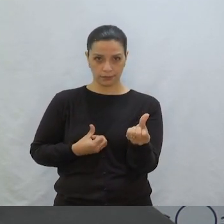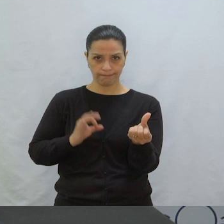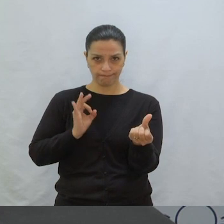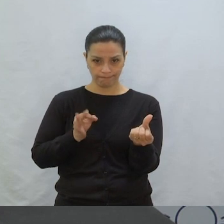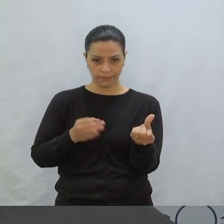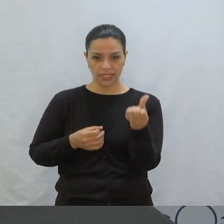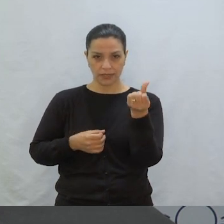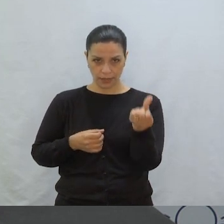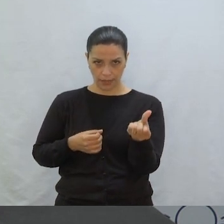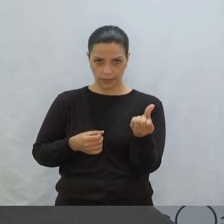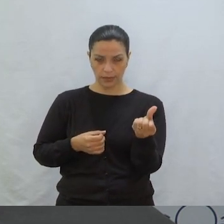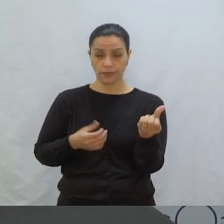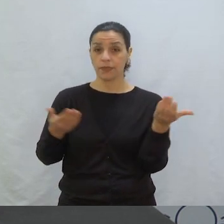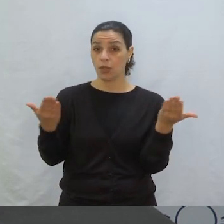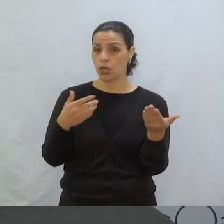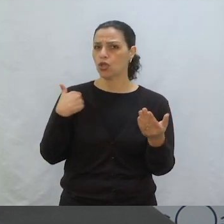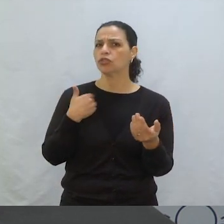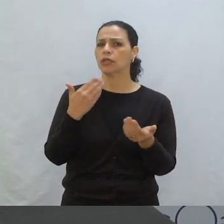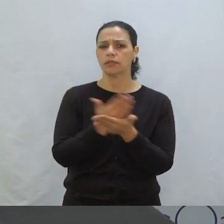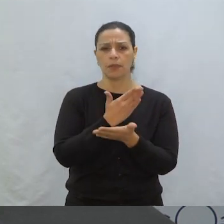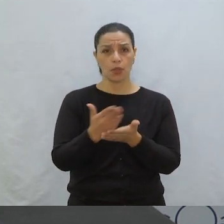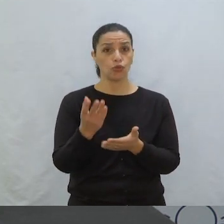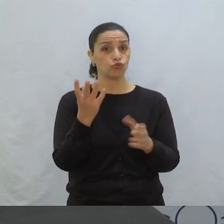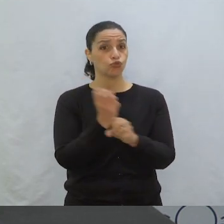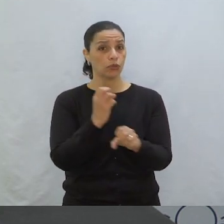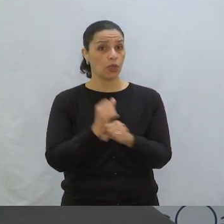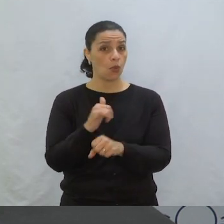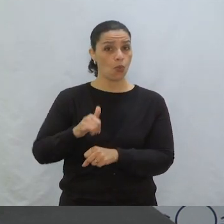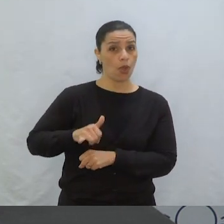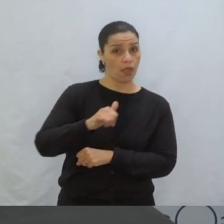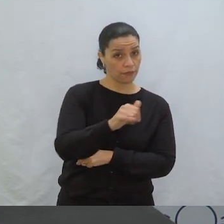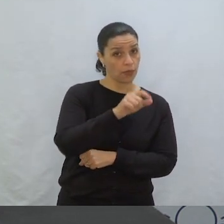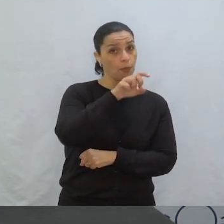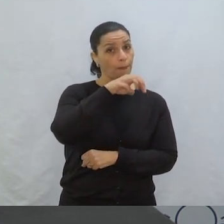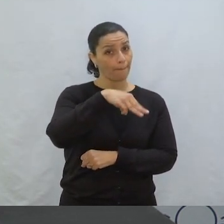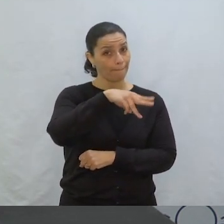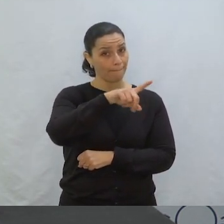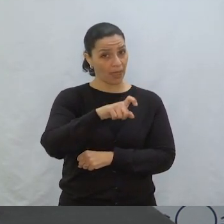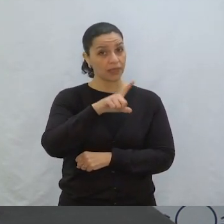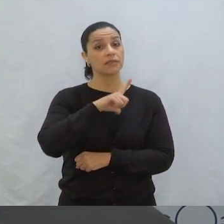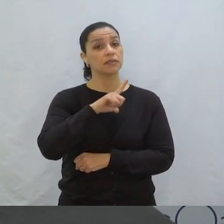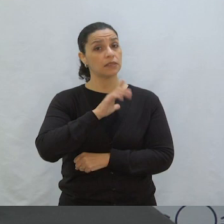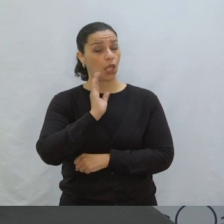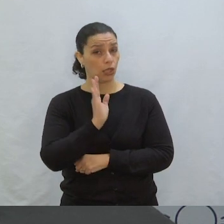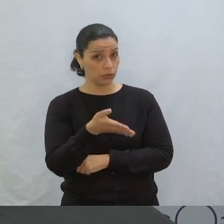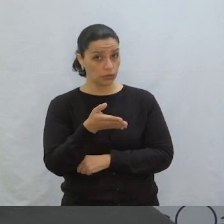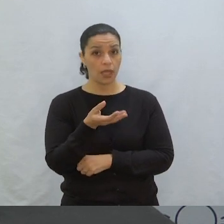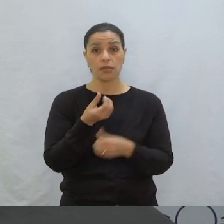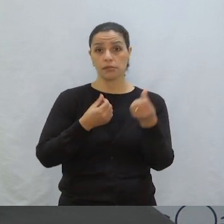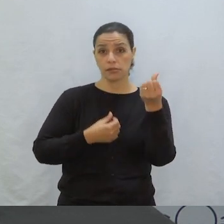6 aí da sua ficha numérica. Então, já separamos a quantidade de